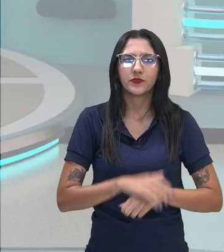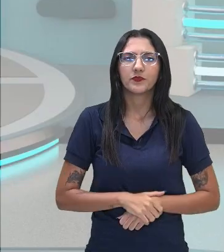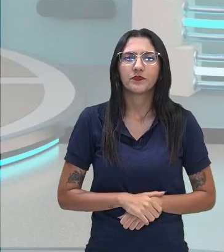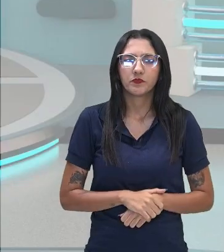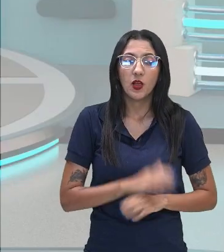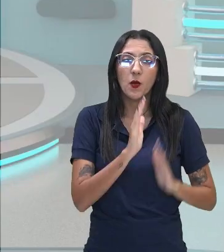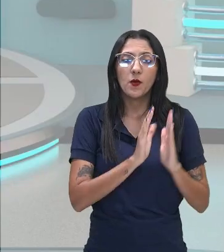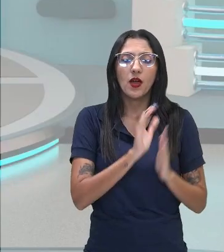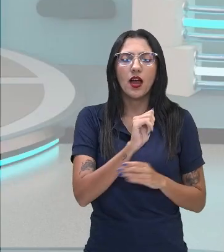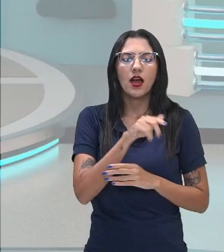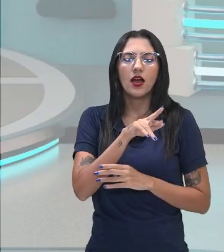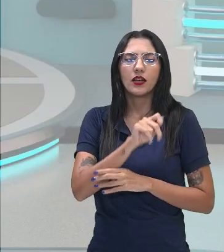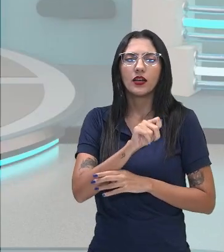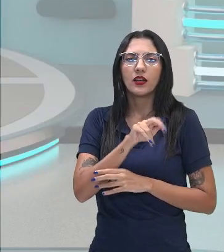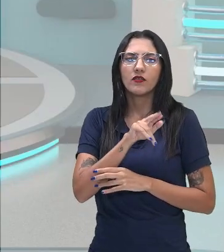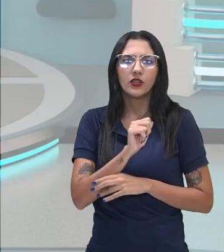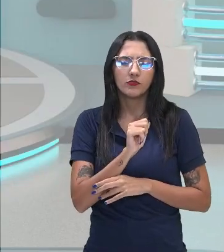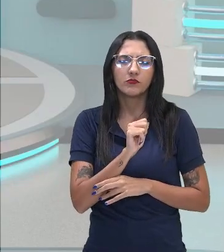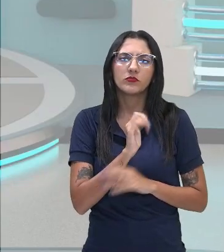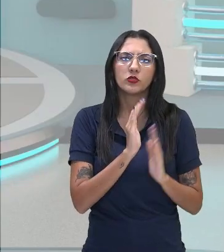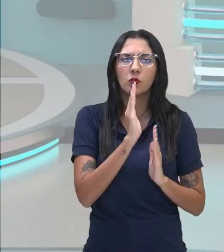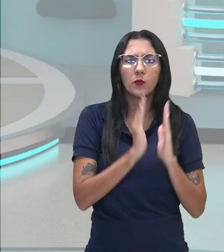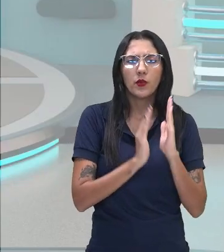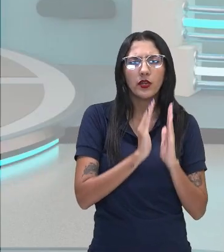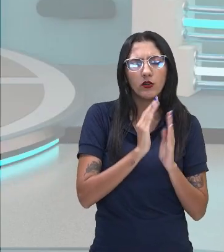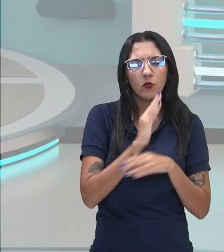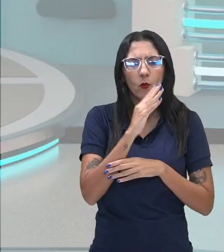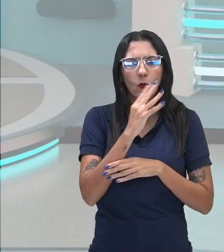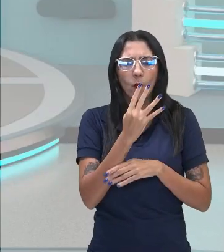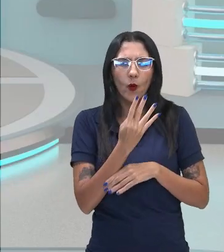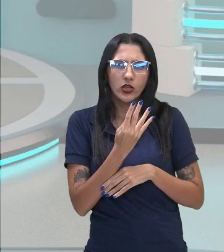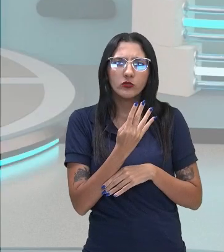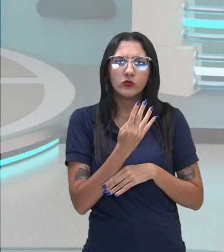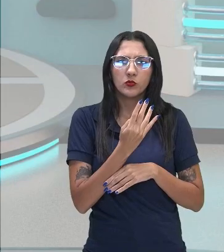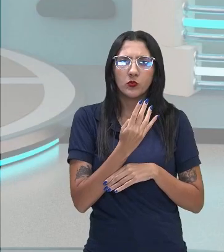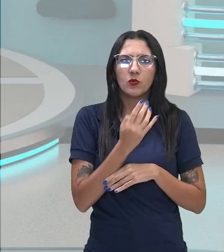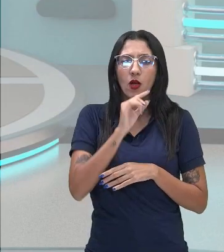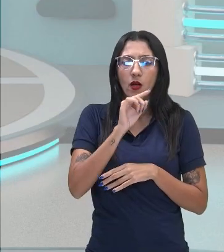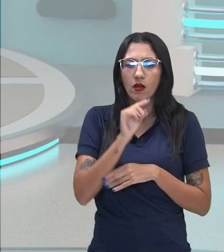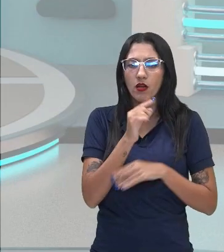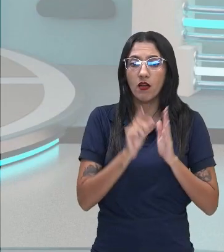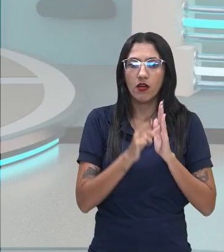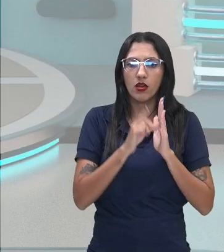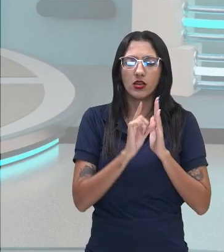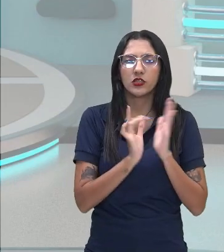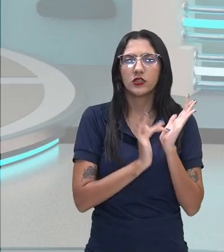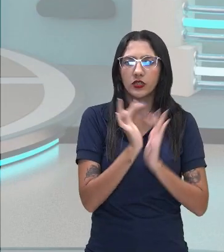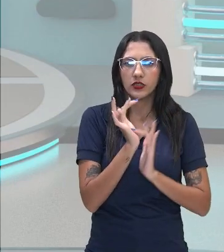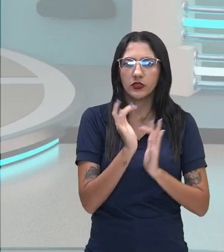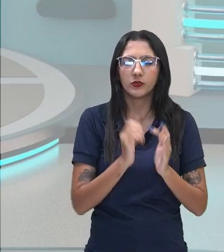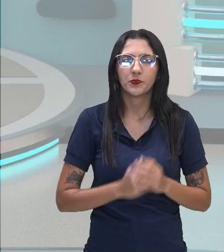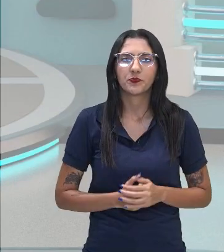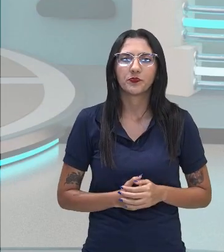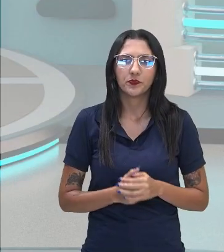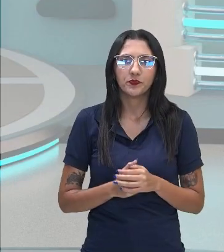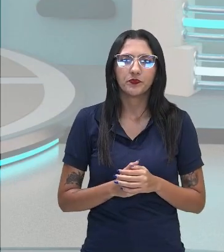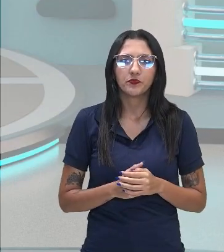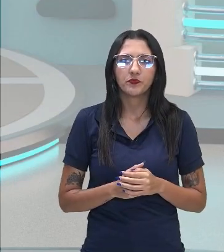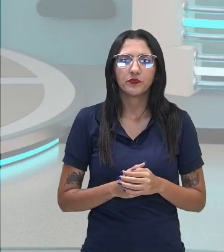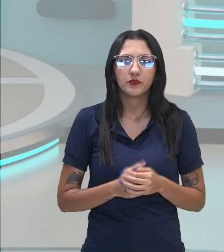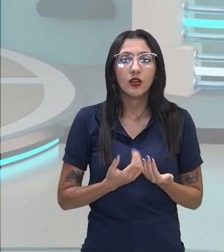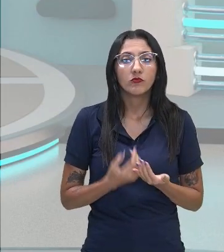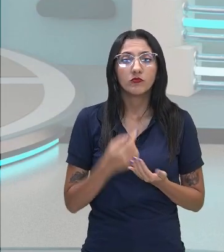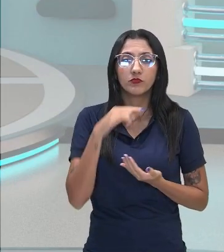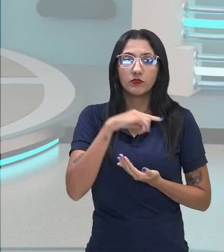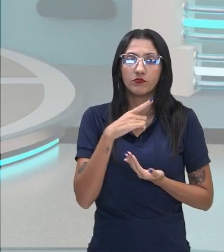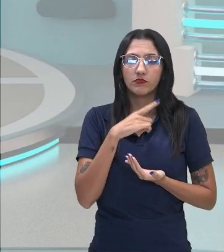que ocorreu por volta de 4.000 anos antes do nascimento de Cristo. As manifestações